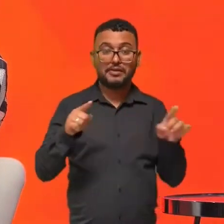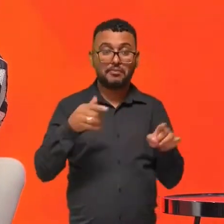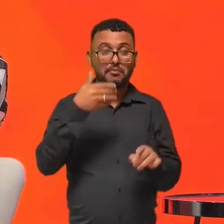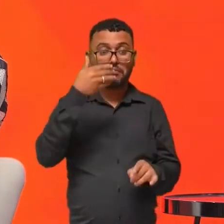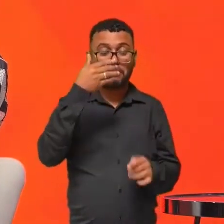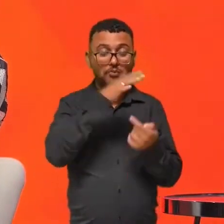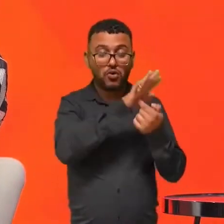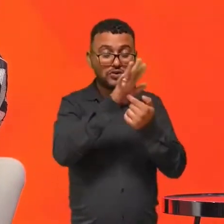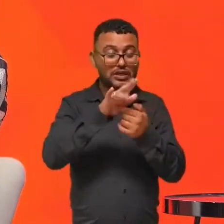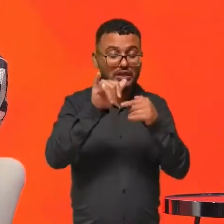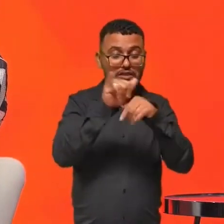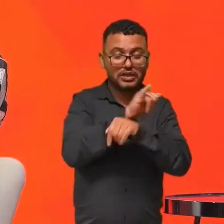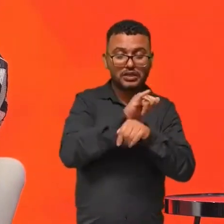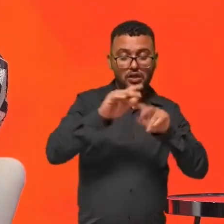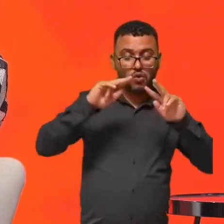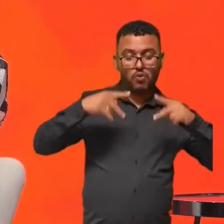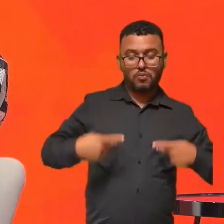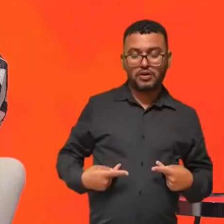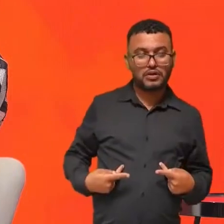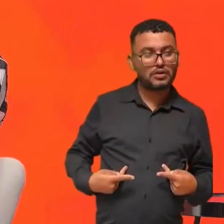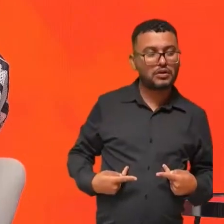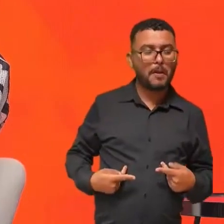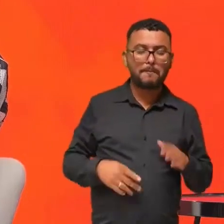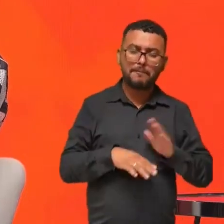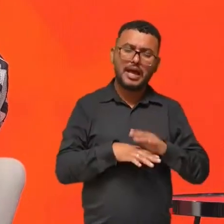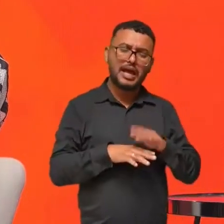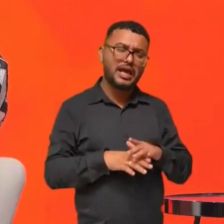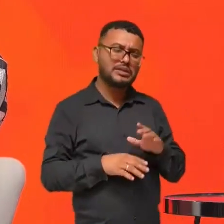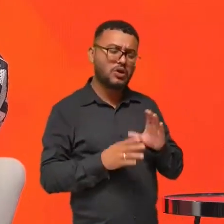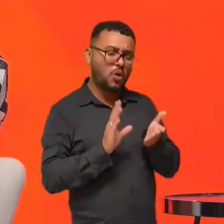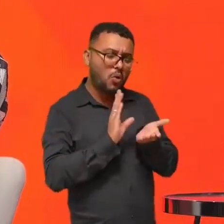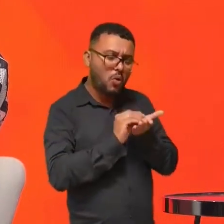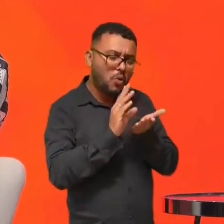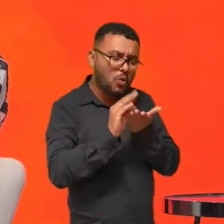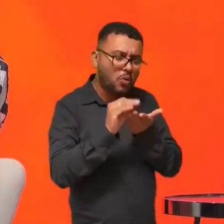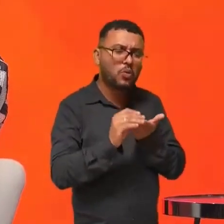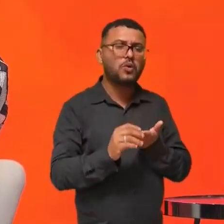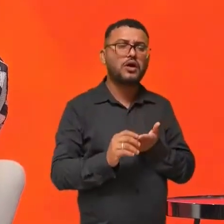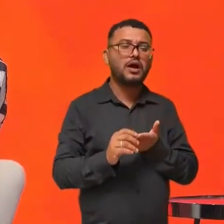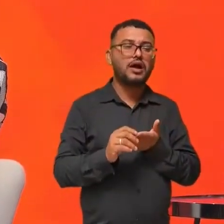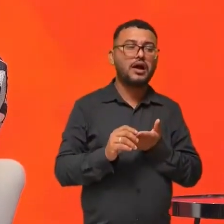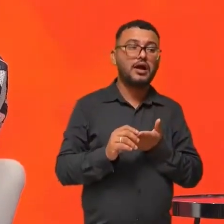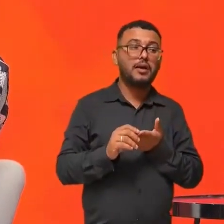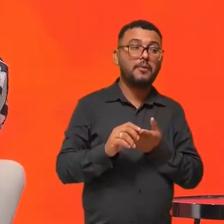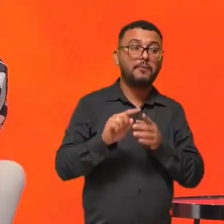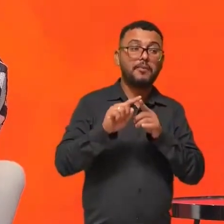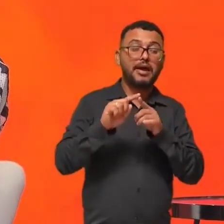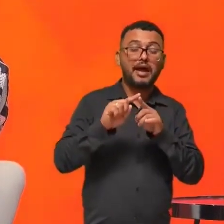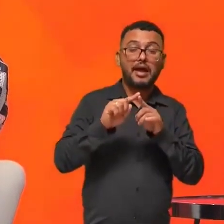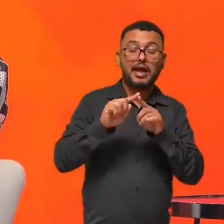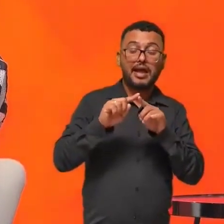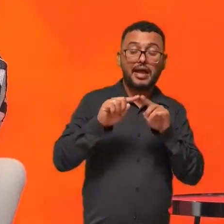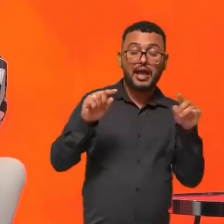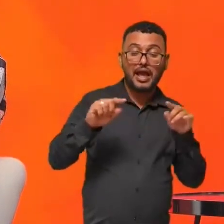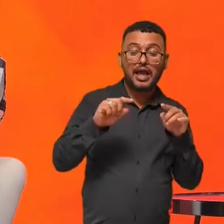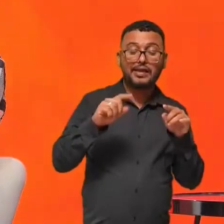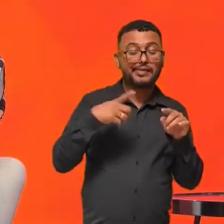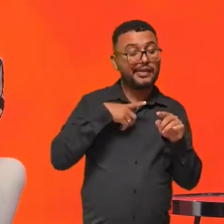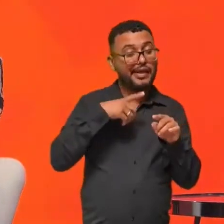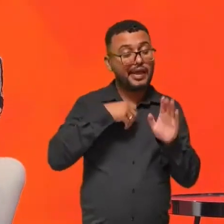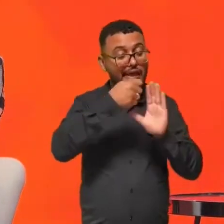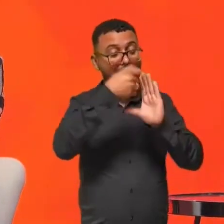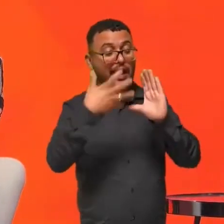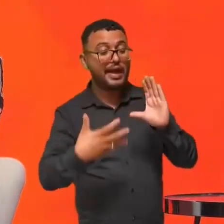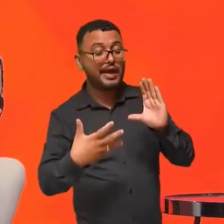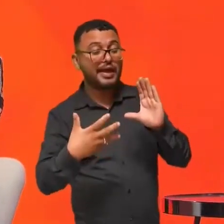mais o conteúdo, não é no sentido de pessoalizar, mas de mostrar mais aspectos comuns, cotidianos do